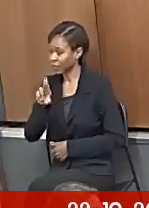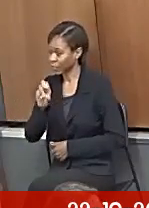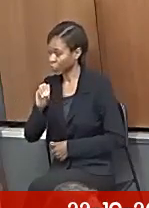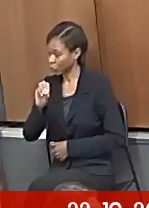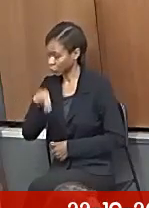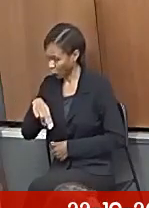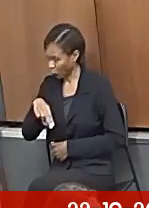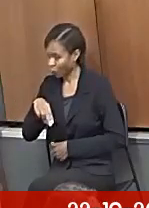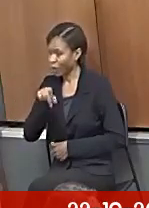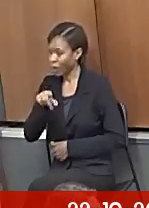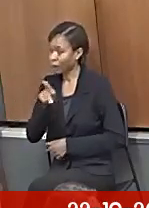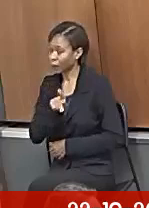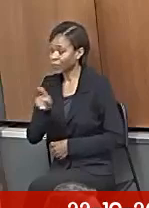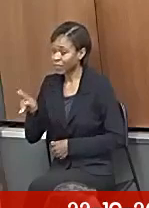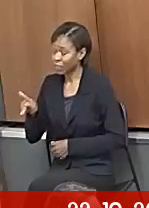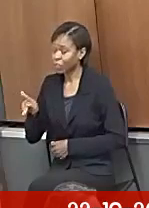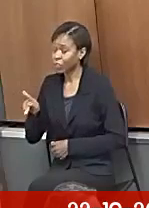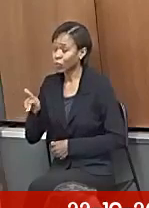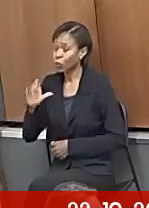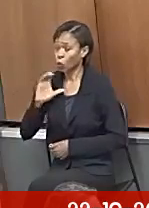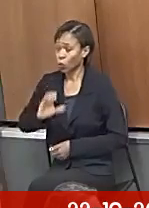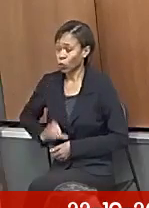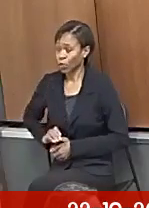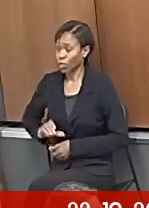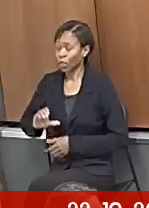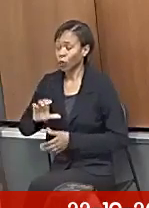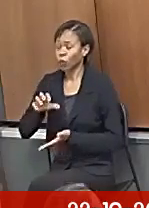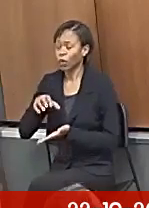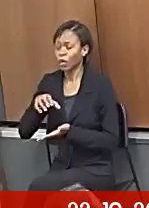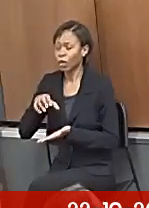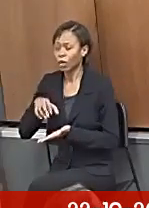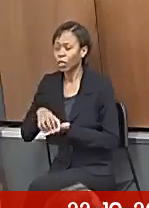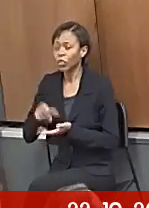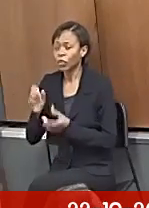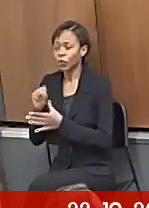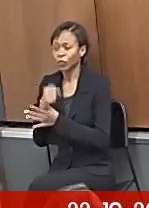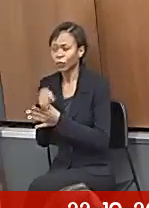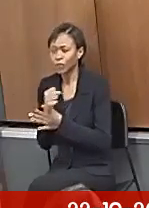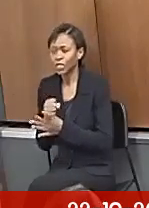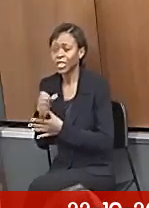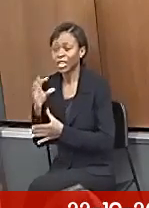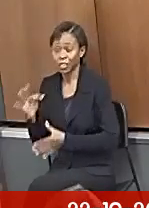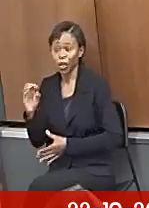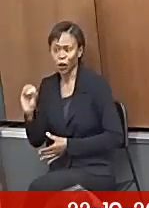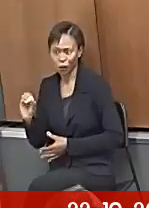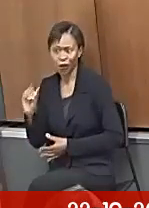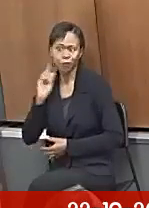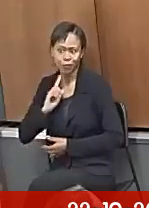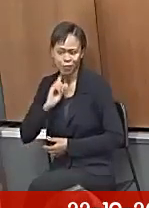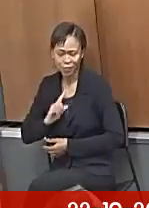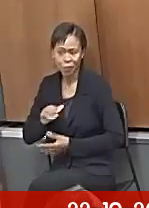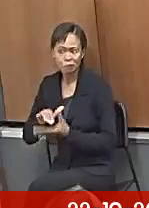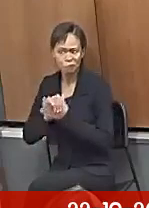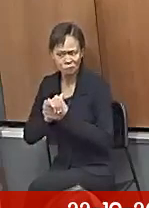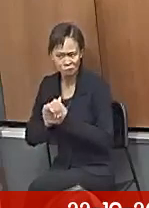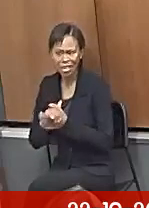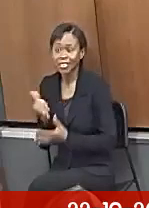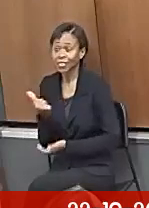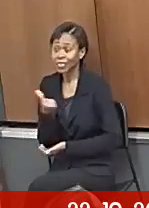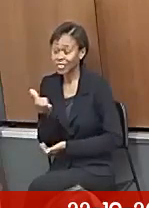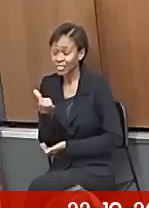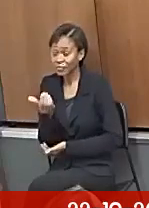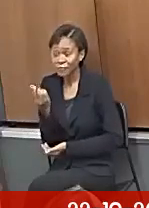Conselho Regional de Fisioterapia e Terapia Ocupacional de Minas Gerais. Parabenizá-lo que, na sexta-feira, essa